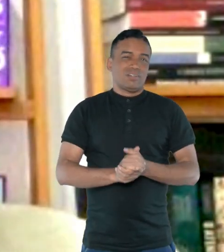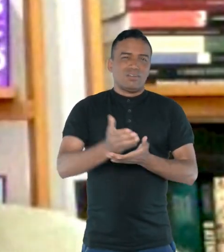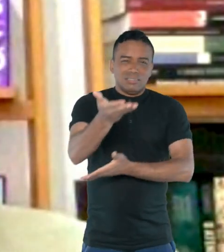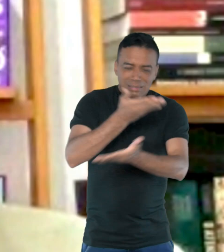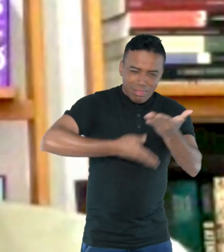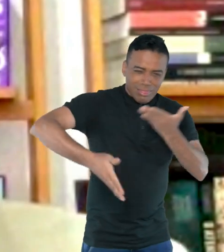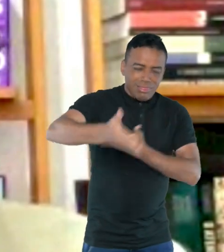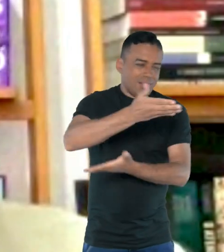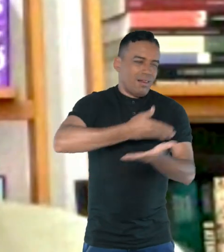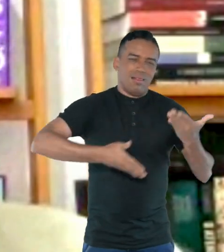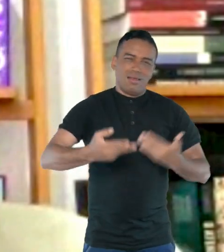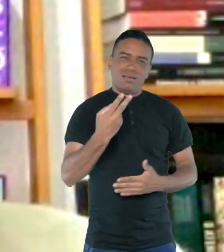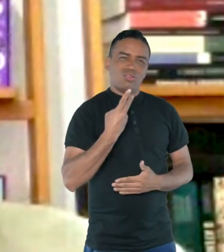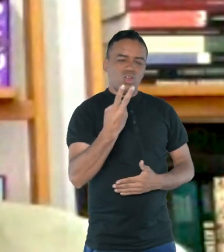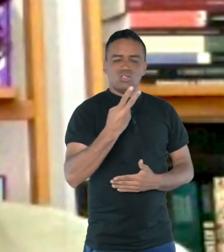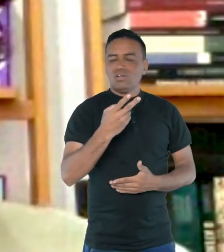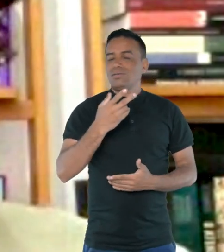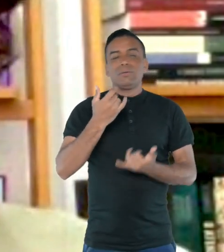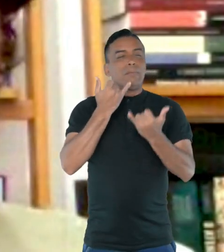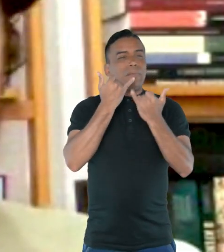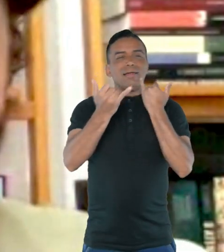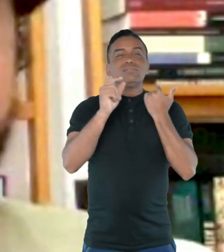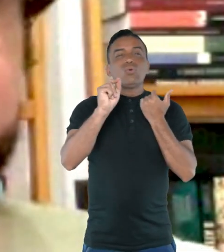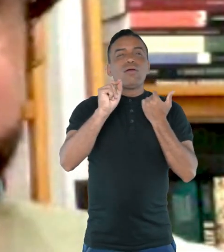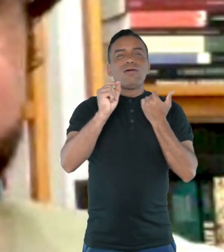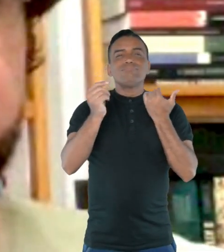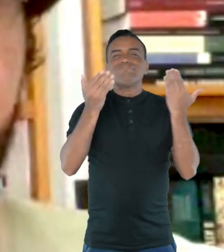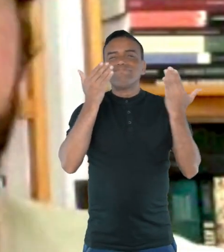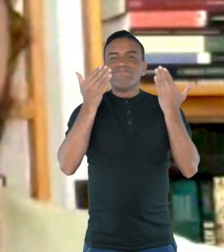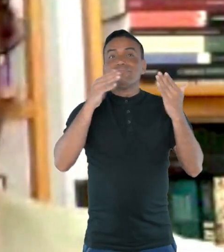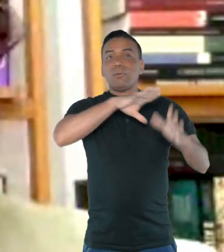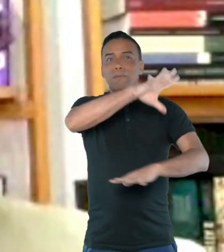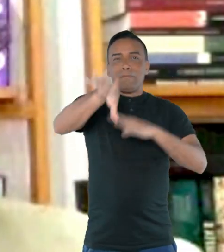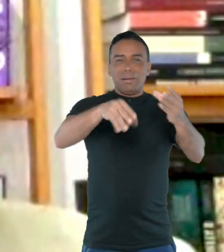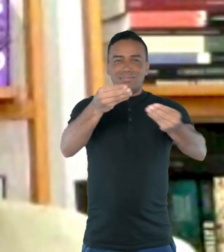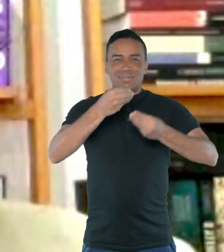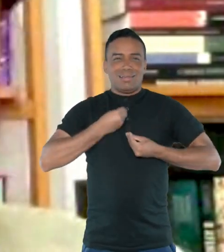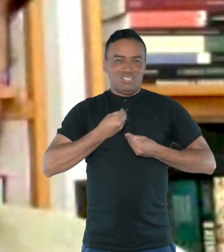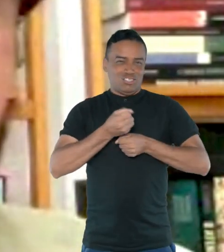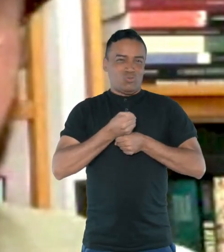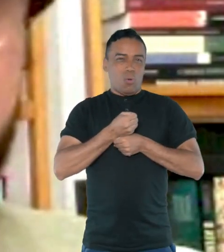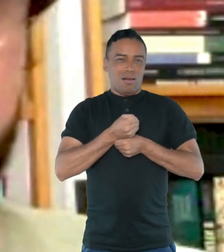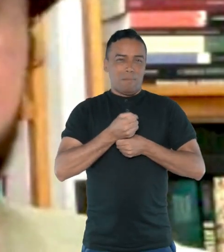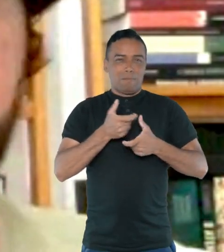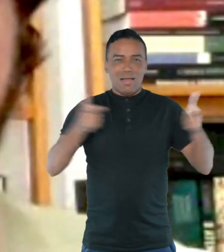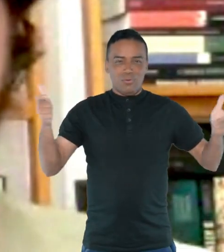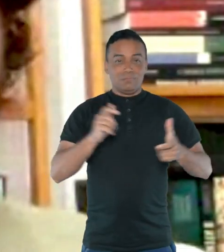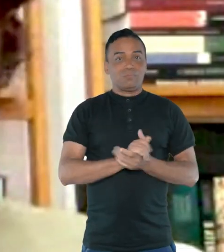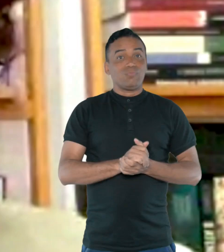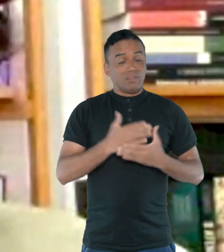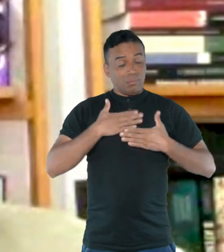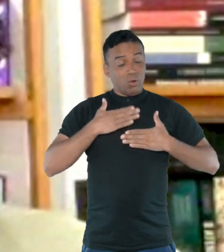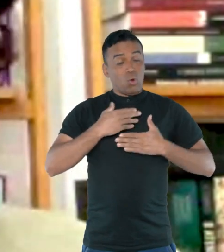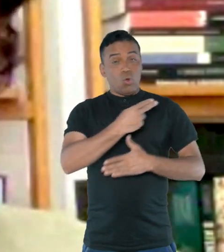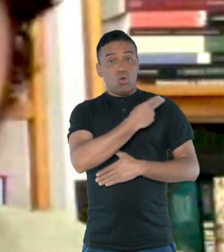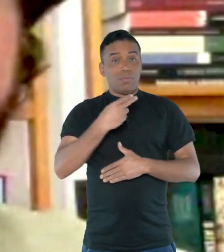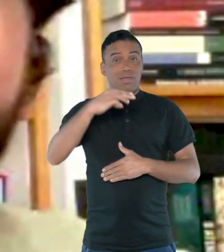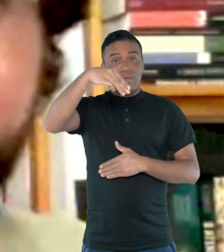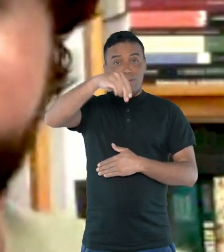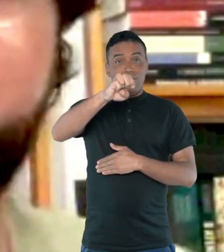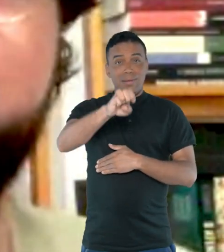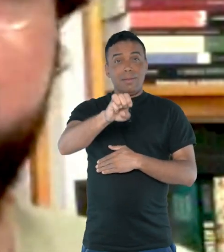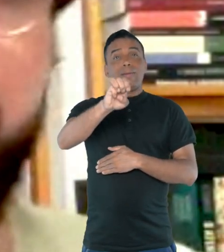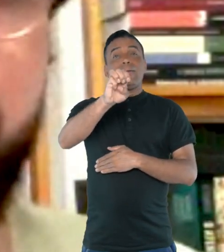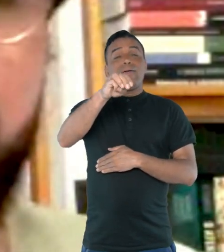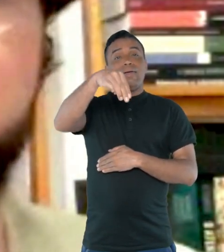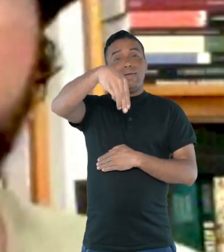está sendo assim o ganho do ano, tá bom? Eu me chamo Emerson Maia, eu sou escritor, o escritor